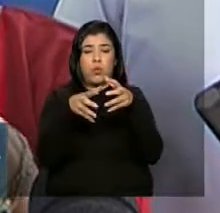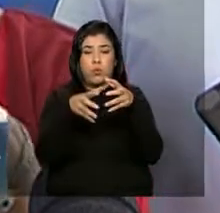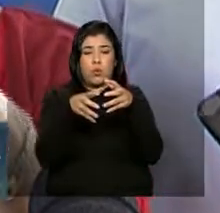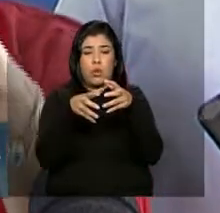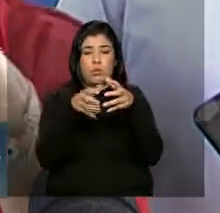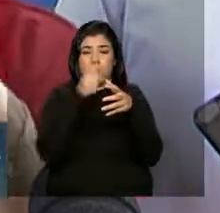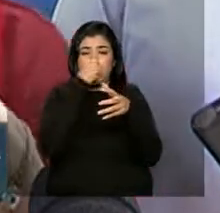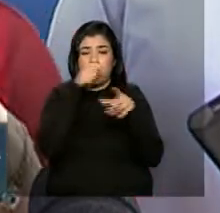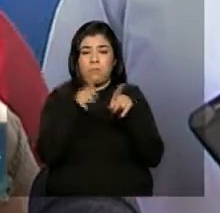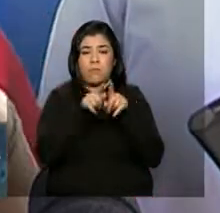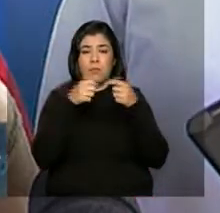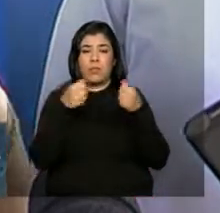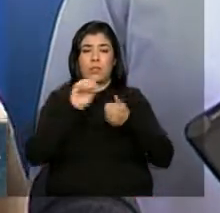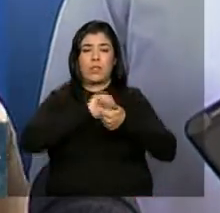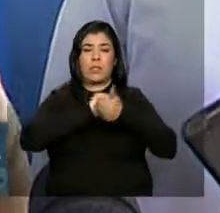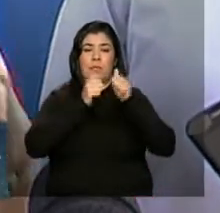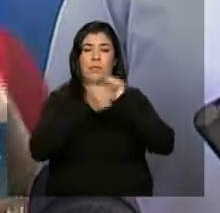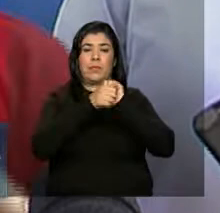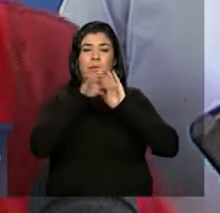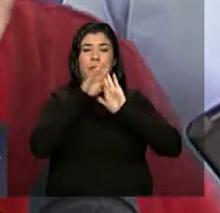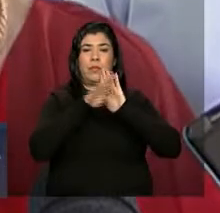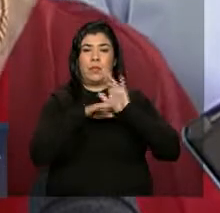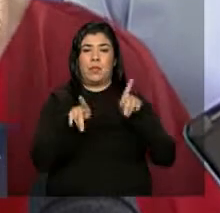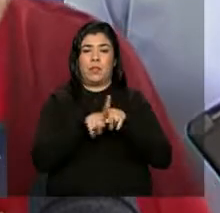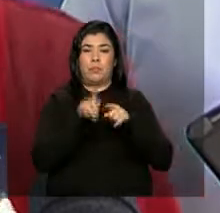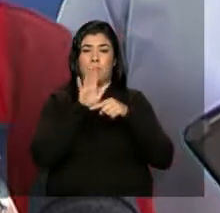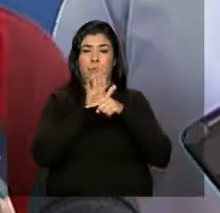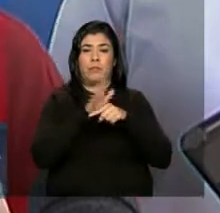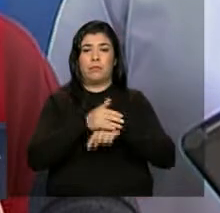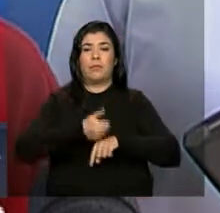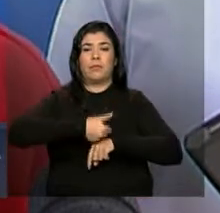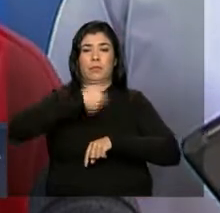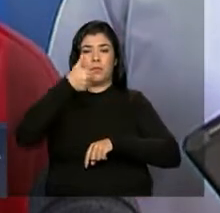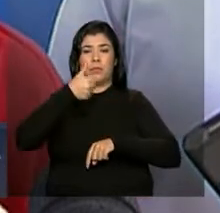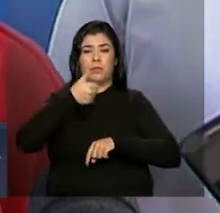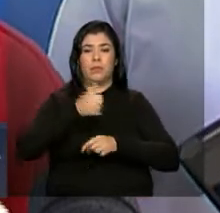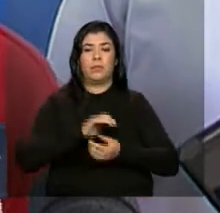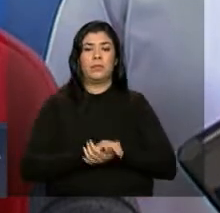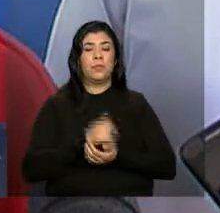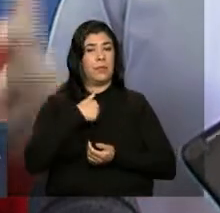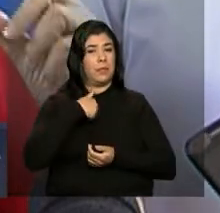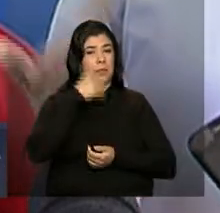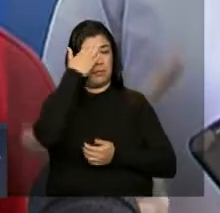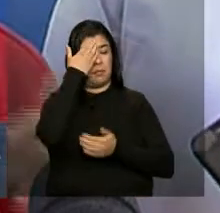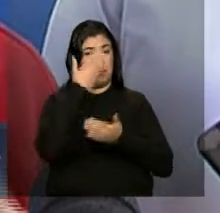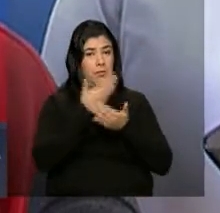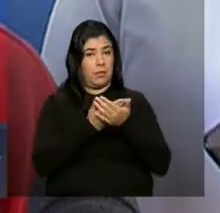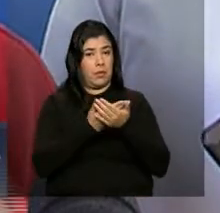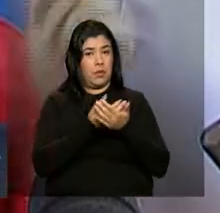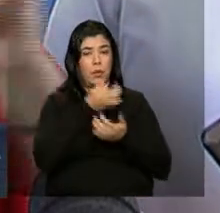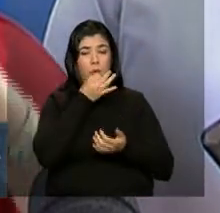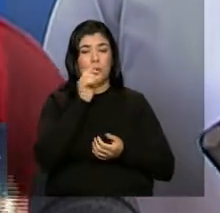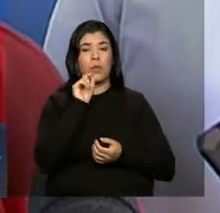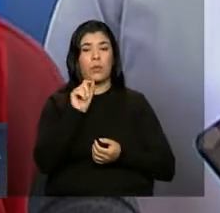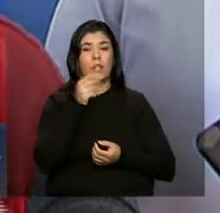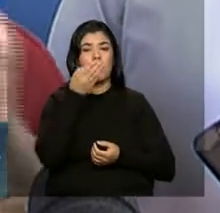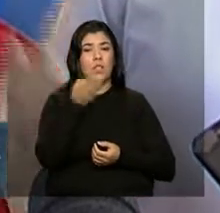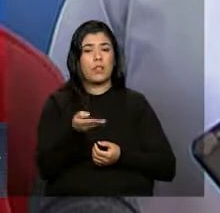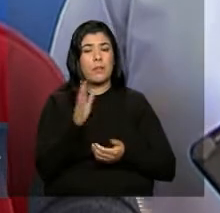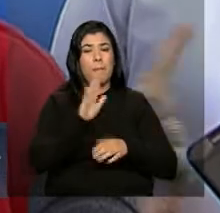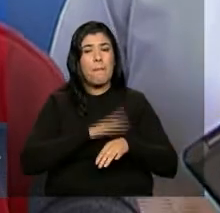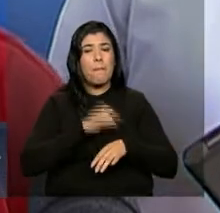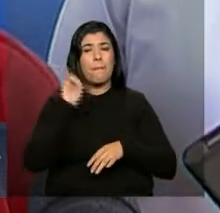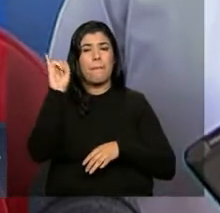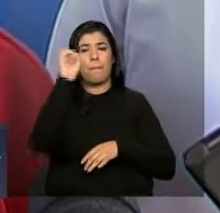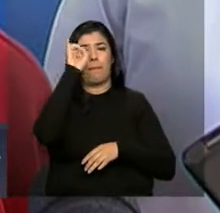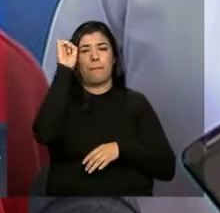readequar o programa para, de fato, suprir essa demanda. E eu acredito que esse é um dos mais